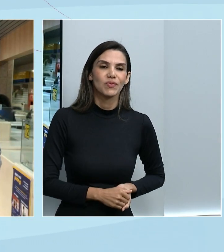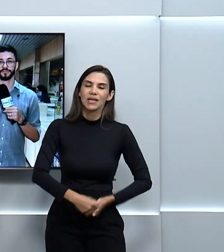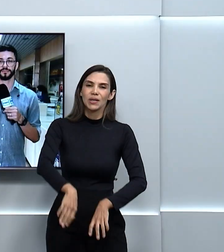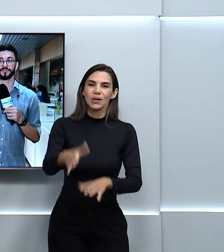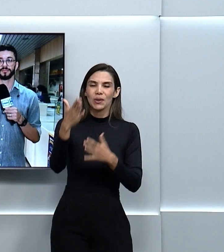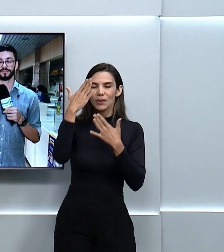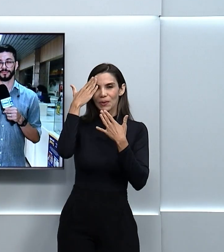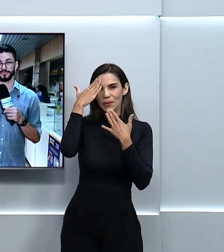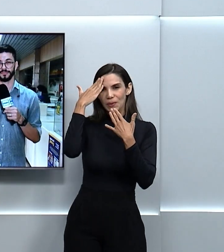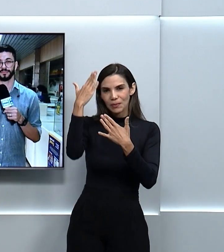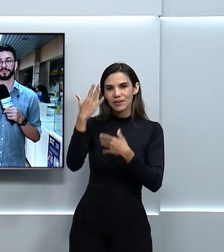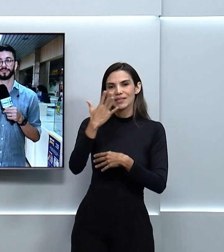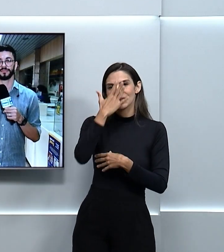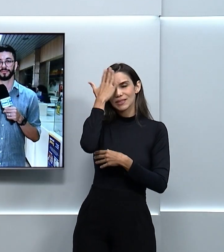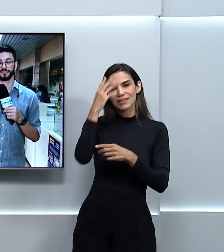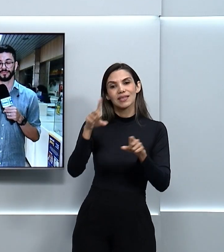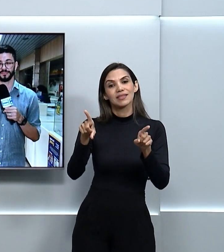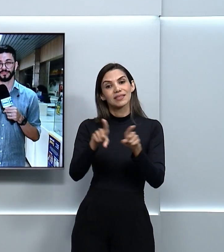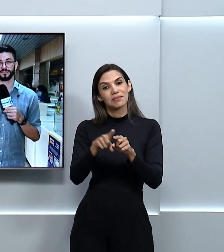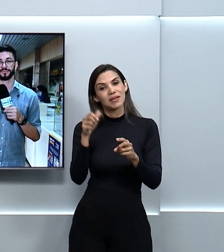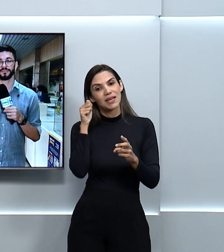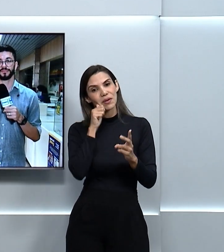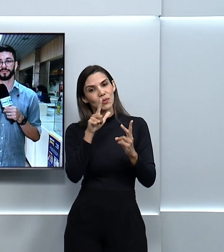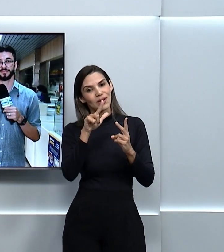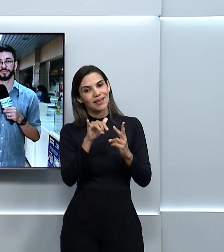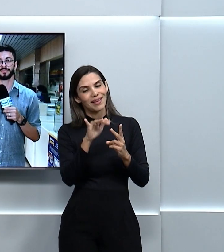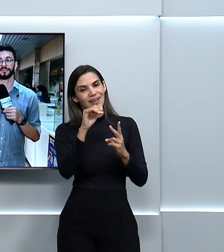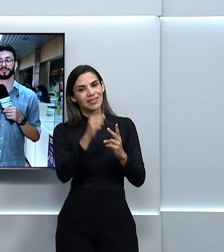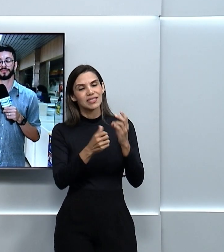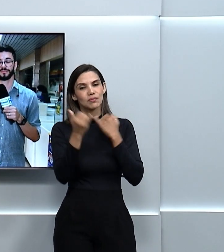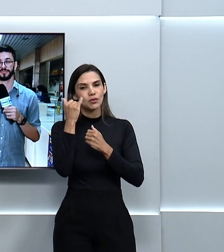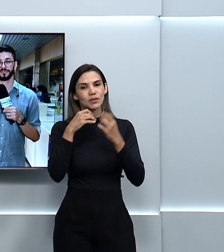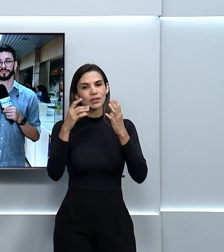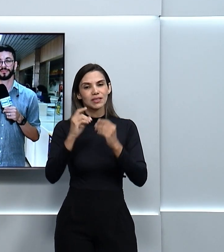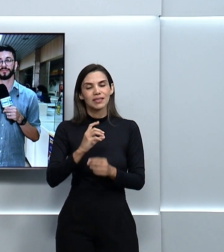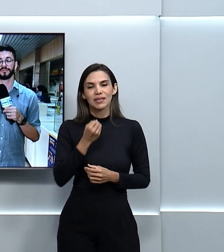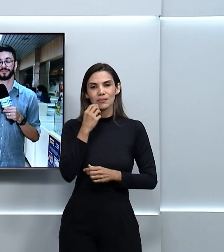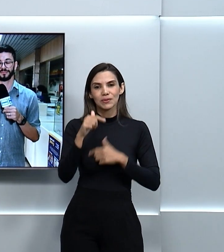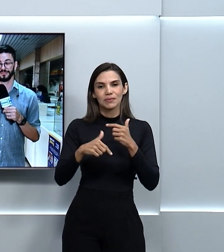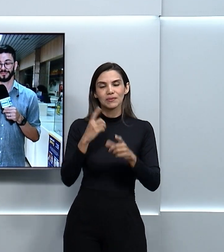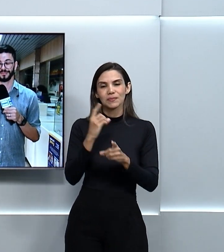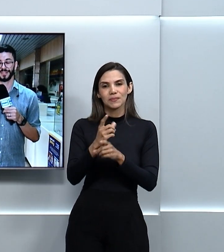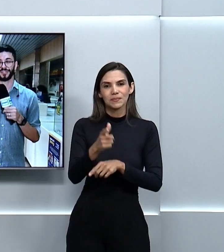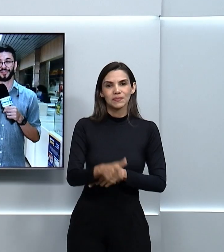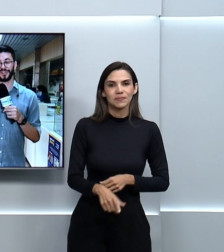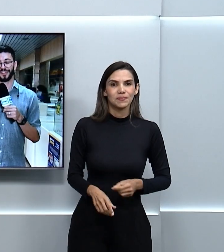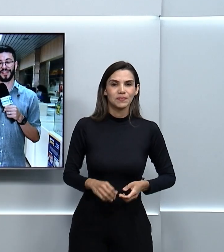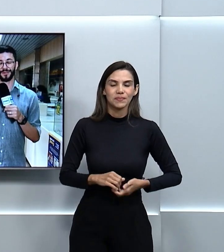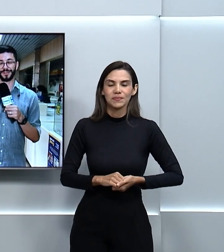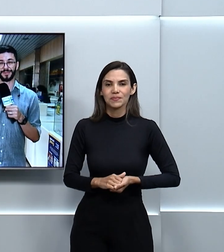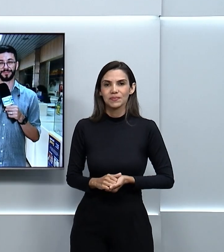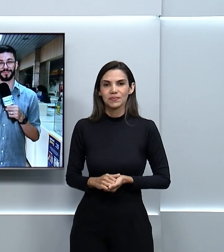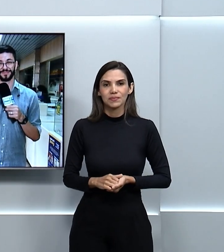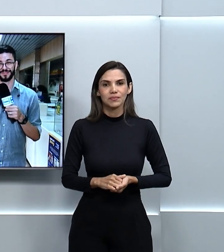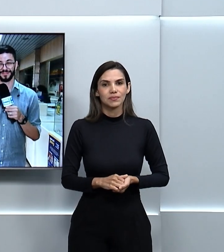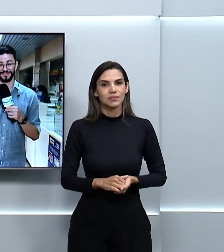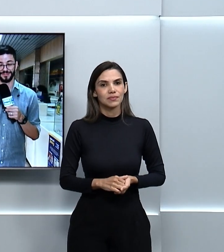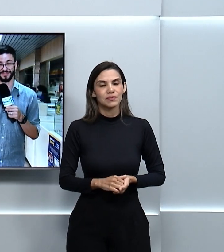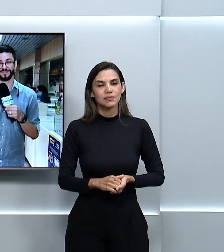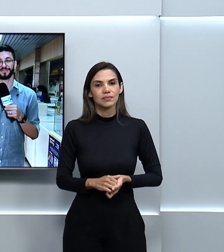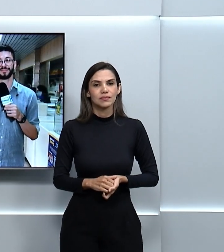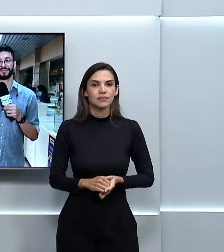Agradeço então ao Stanley e também à Laís pelas informações. Bom trabalho, até a próxima. Tchau, tchau, até a próxima.